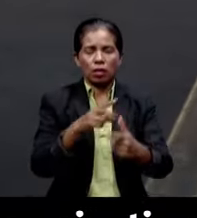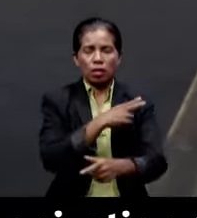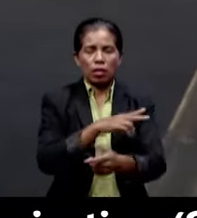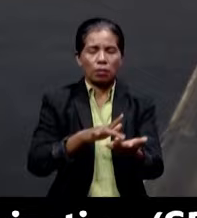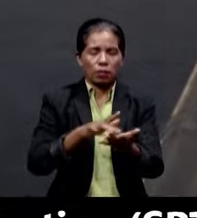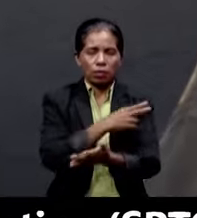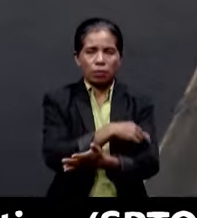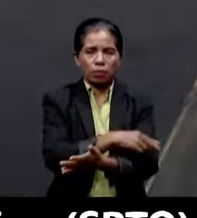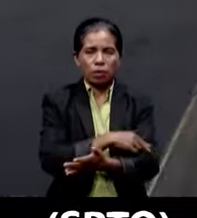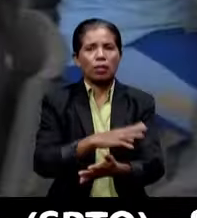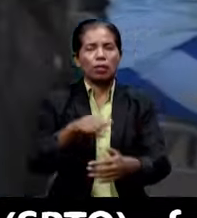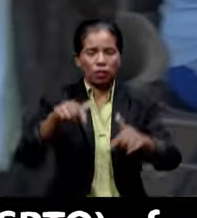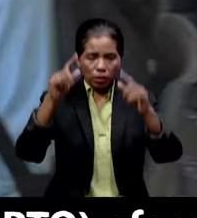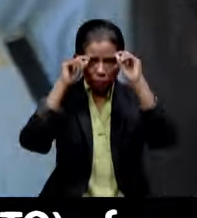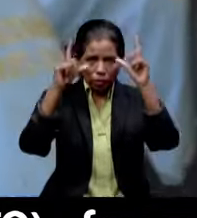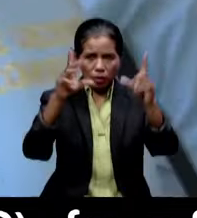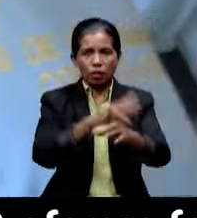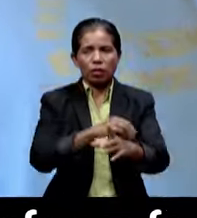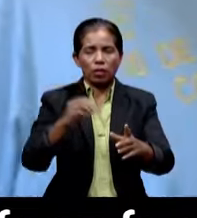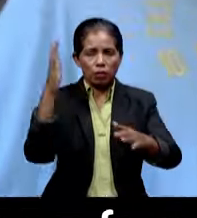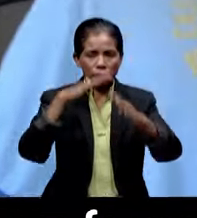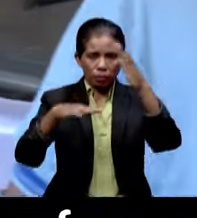no centro saúde Sira e a território nacional, no mos